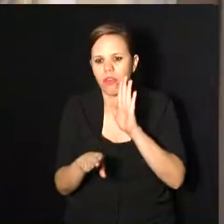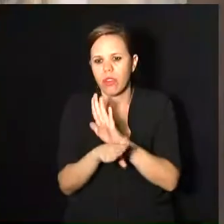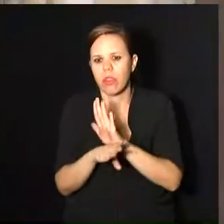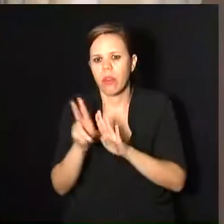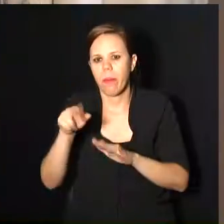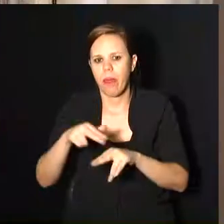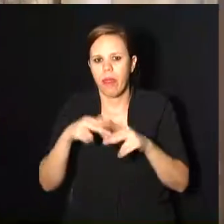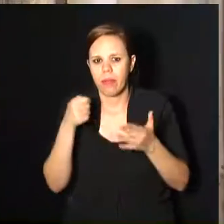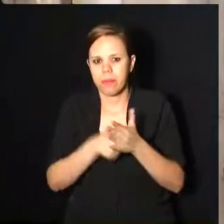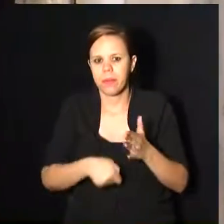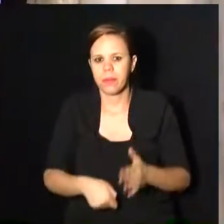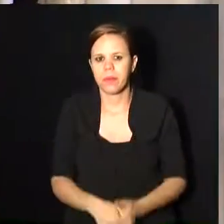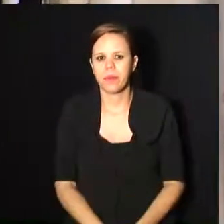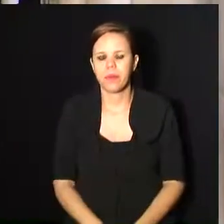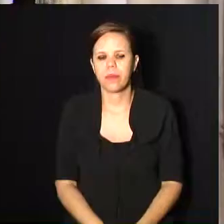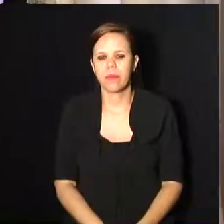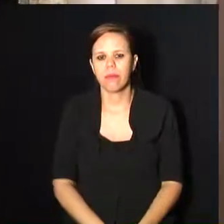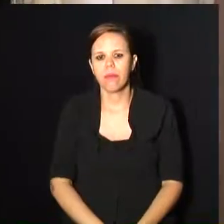causa.